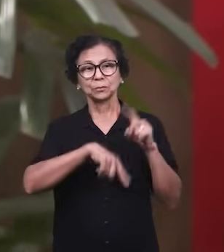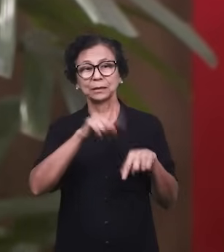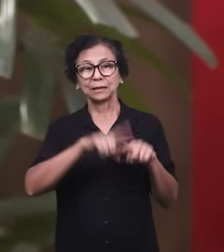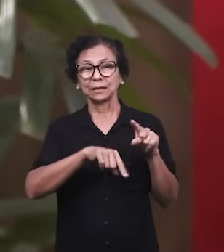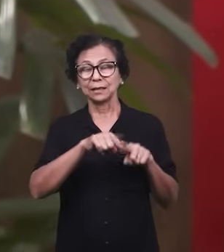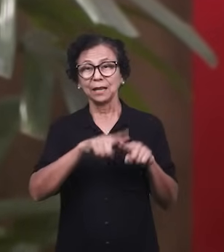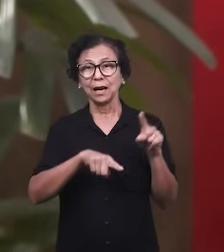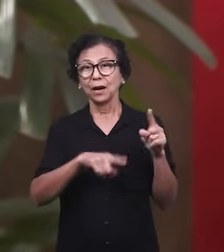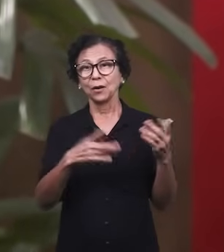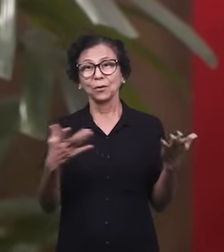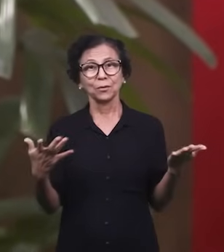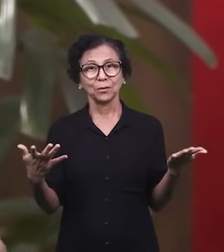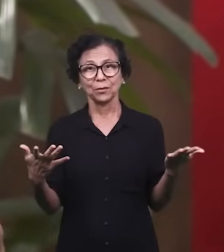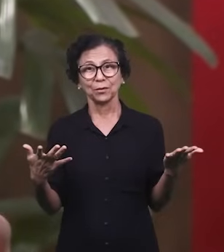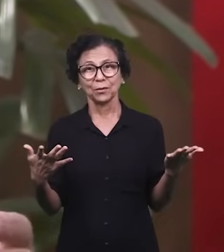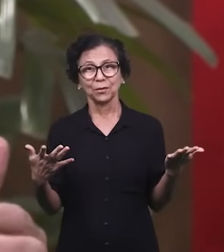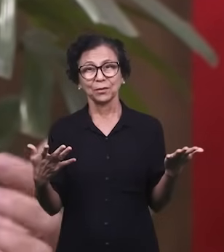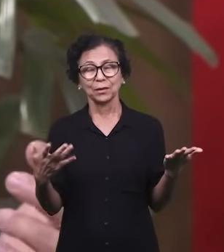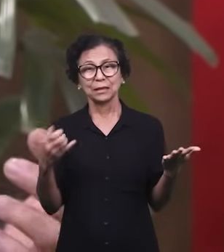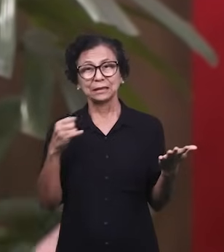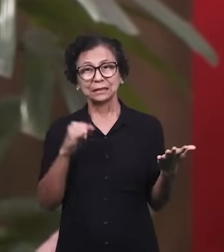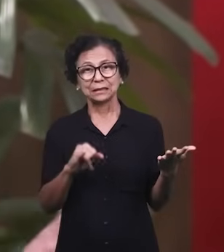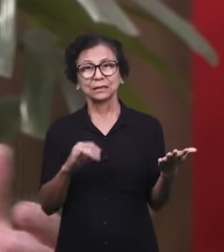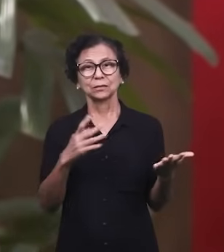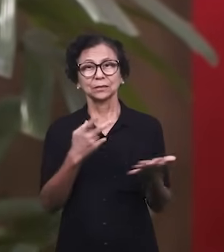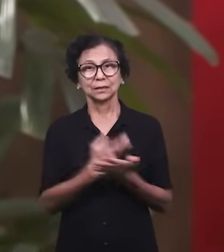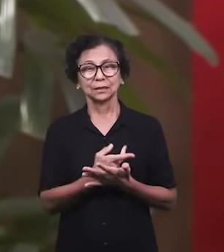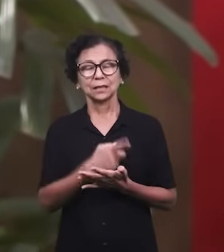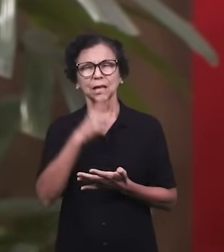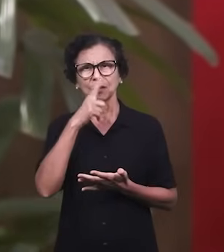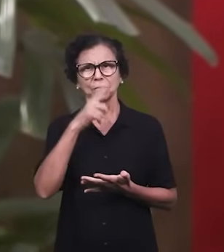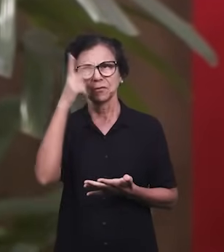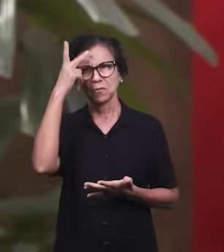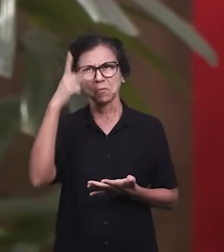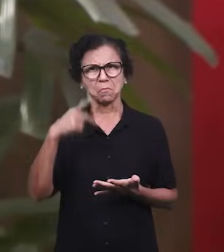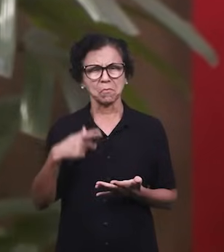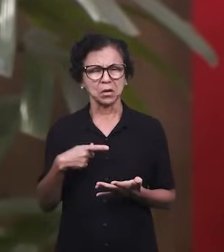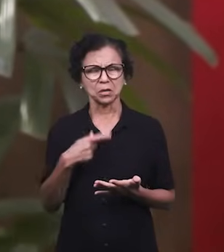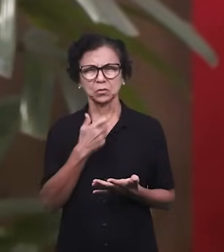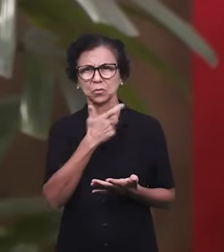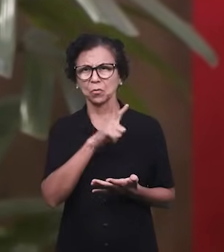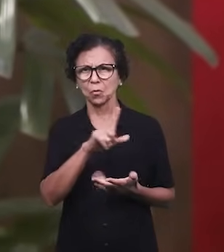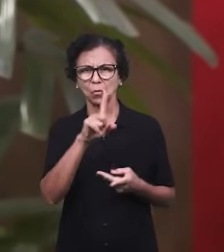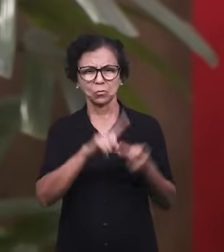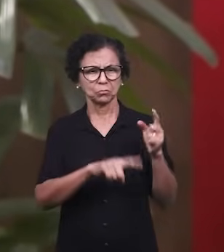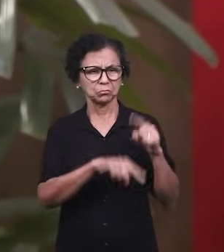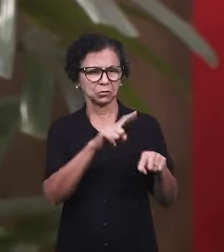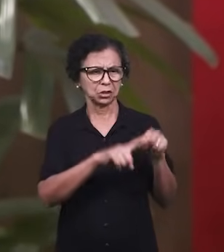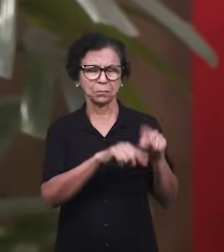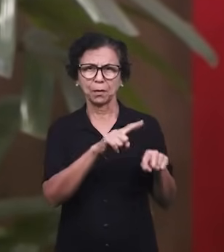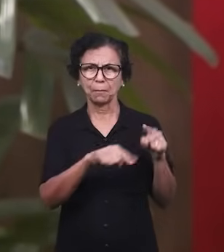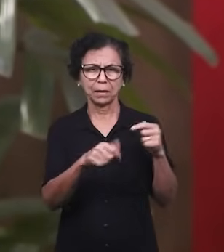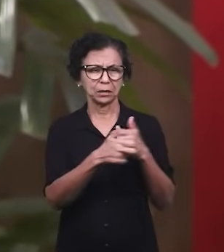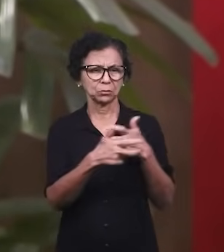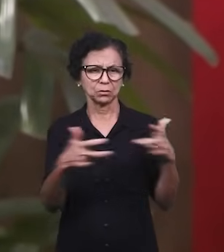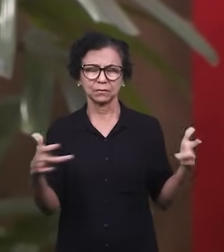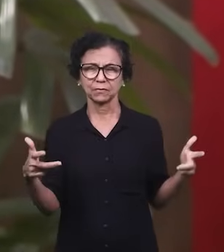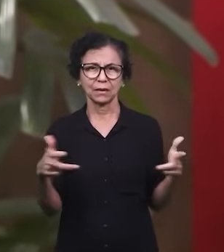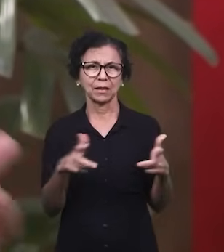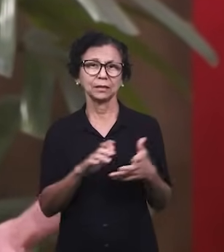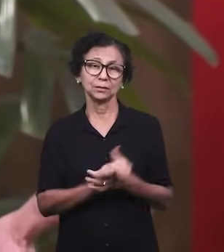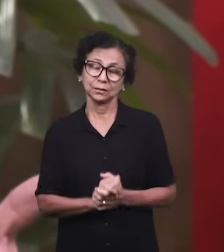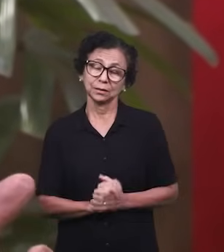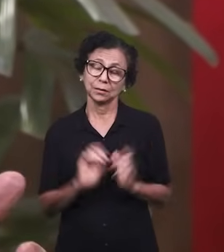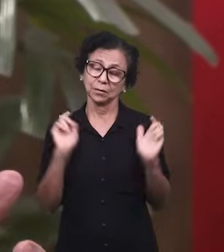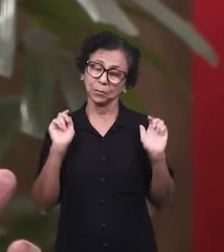Por quê? Porque quando houver uma falha de ordem humana ou de equipamento, porque o ser humano é falível e o que ele cria